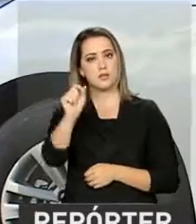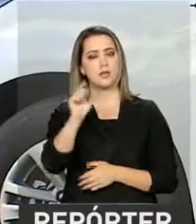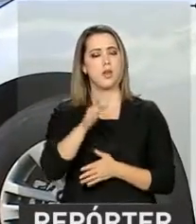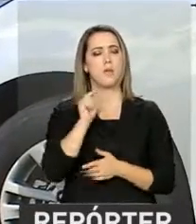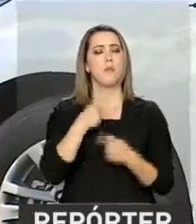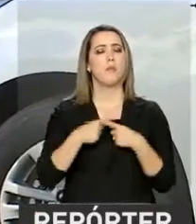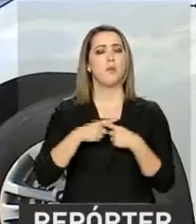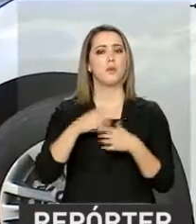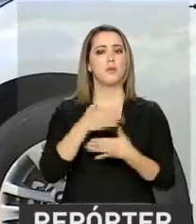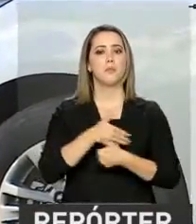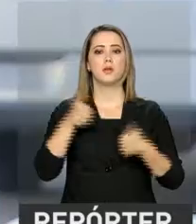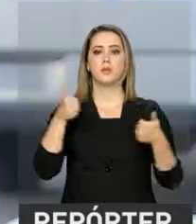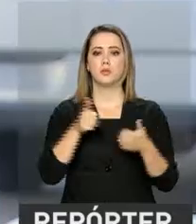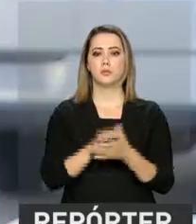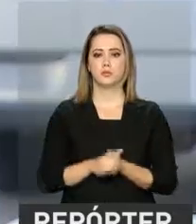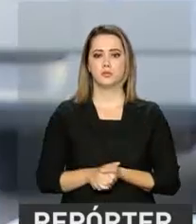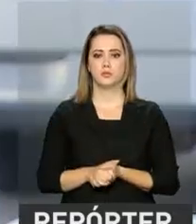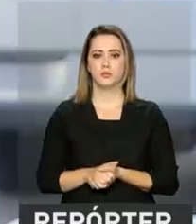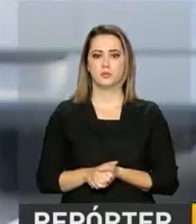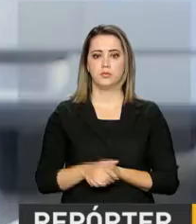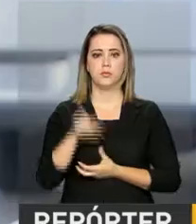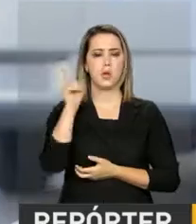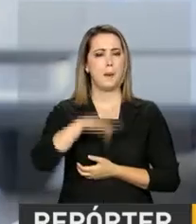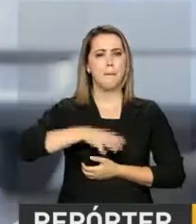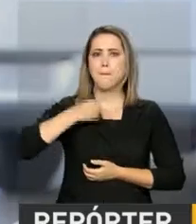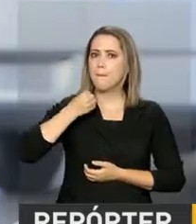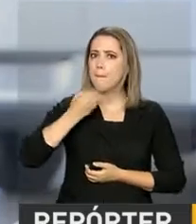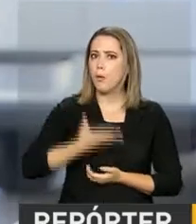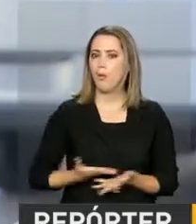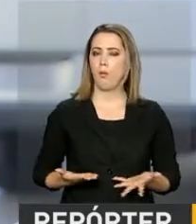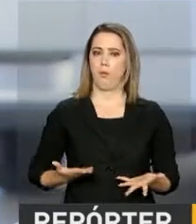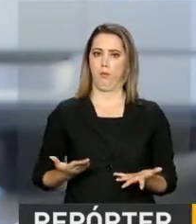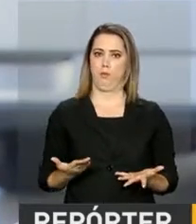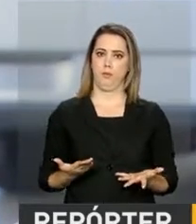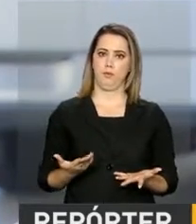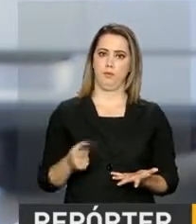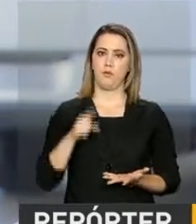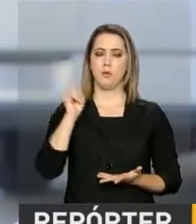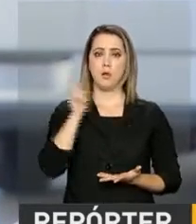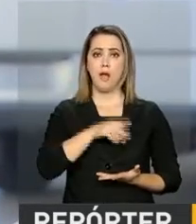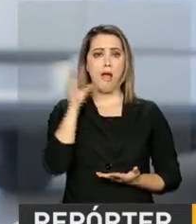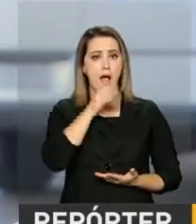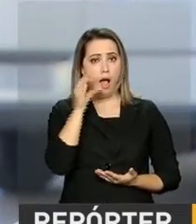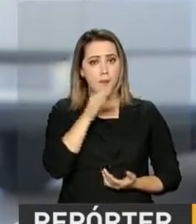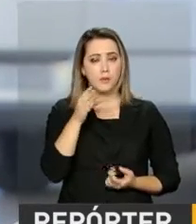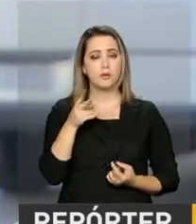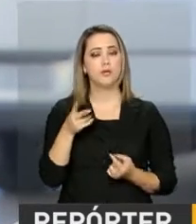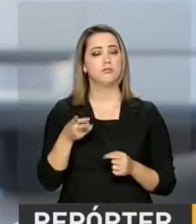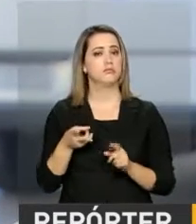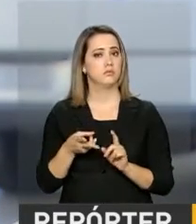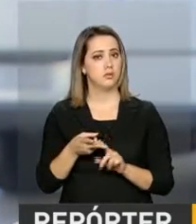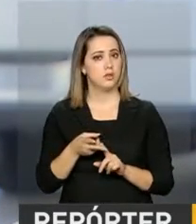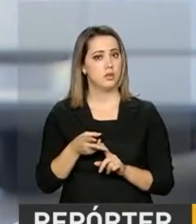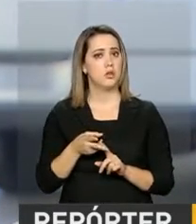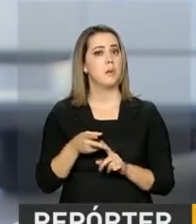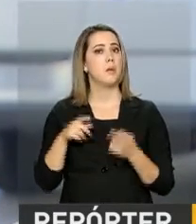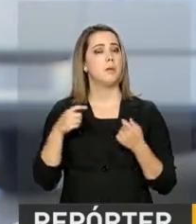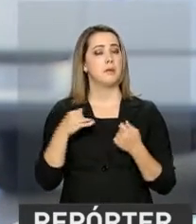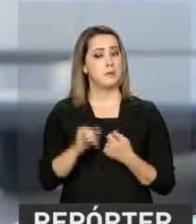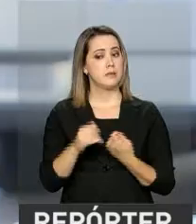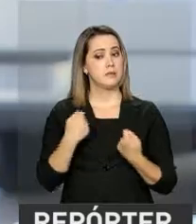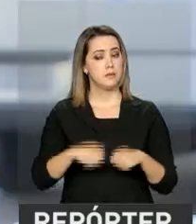vantagem do novo serviço ele é ótimo ele é ágil ele atende às necessidades